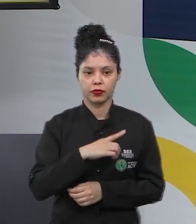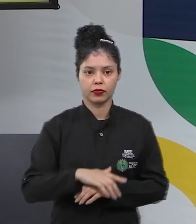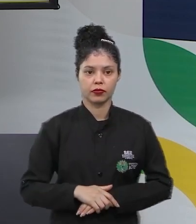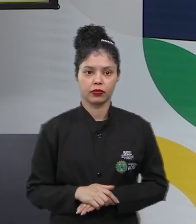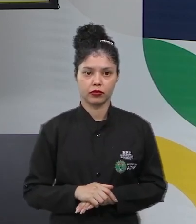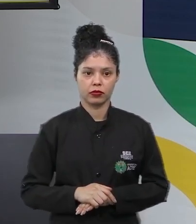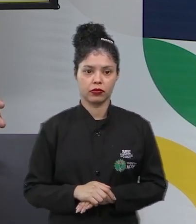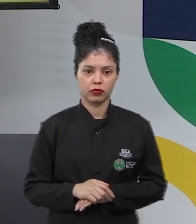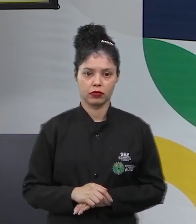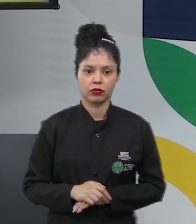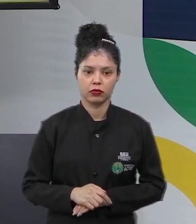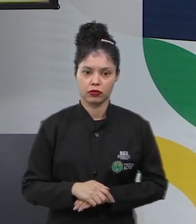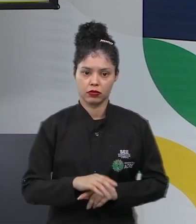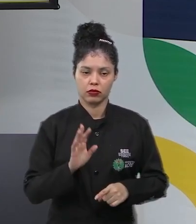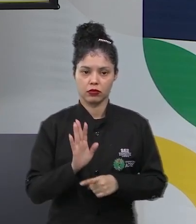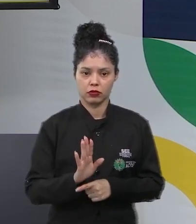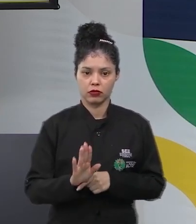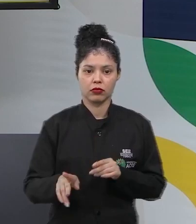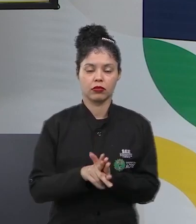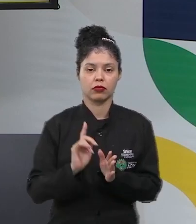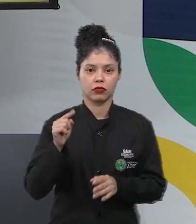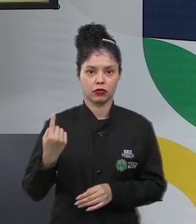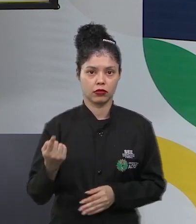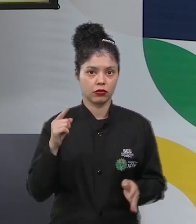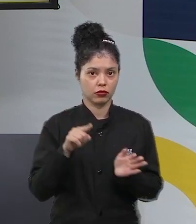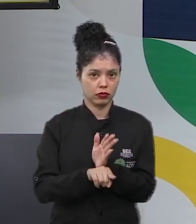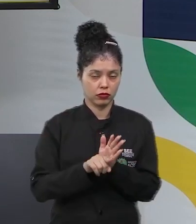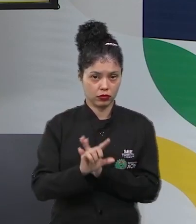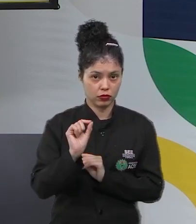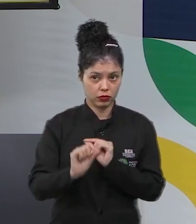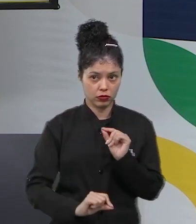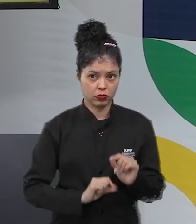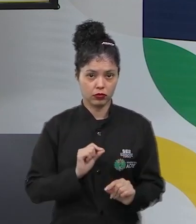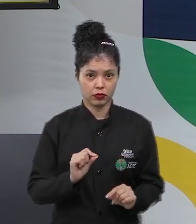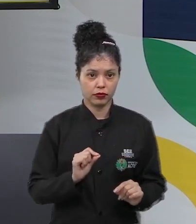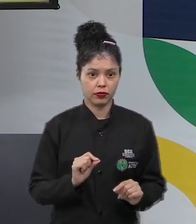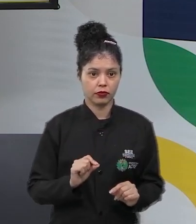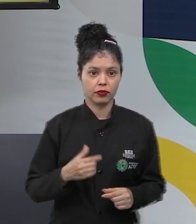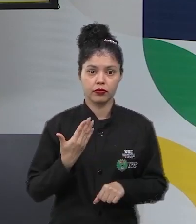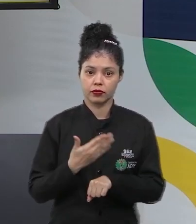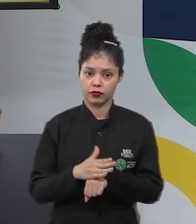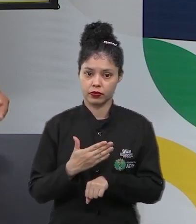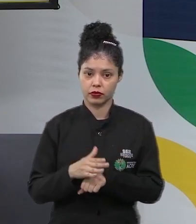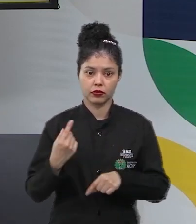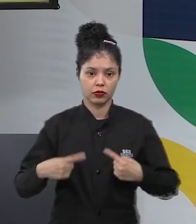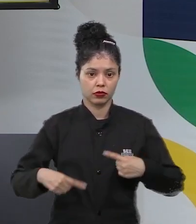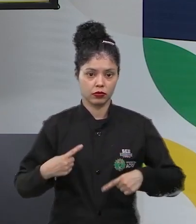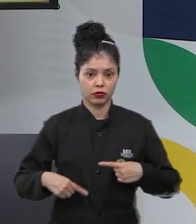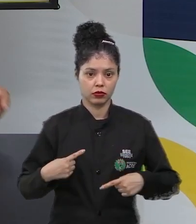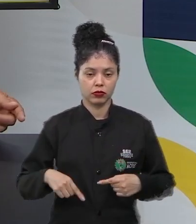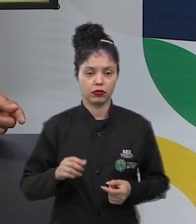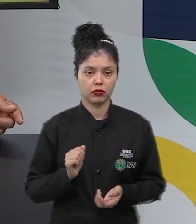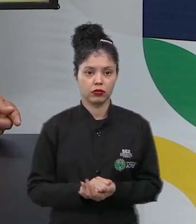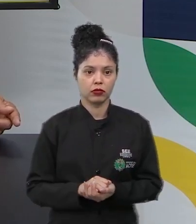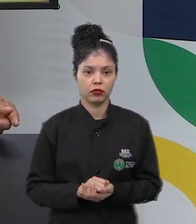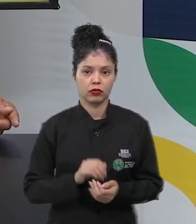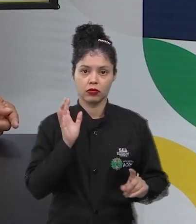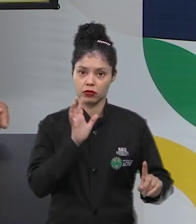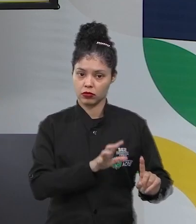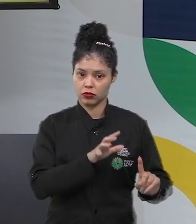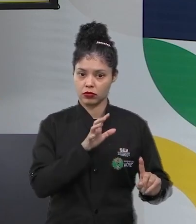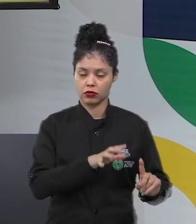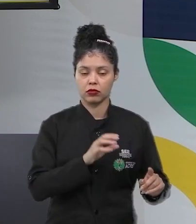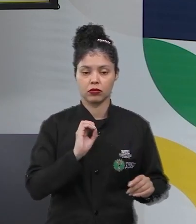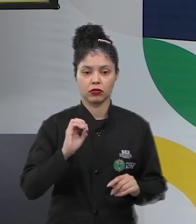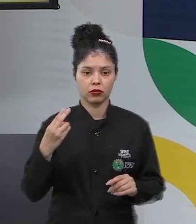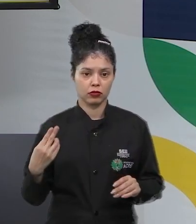juntas, uma ajudando a outra. Agora, a questão é se você vai praticar a política do lado dos opressores